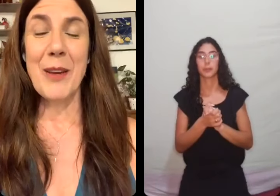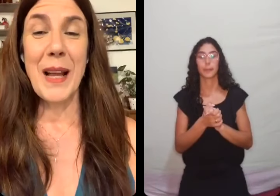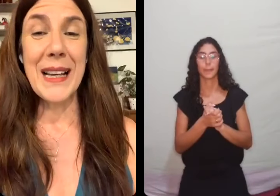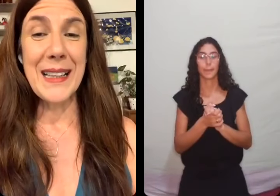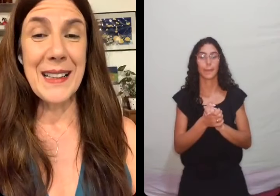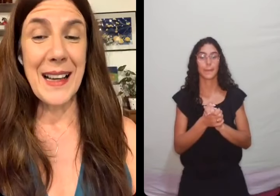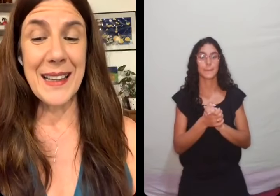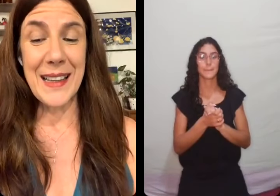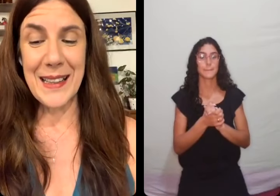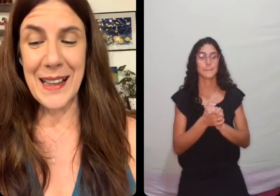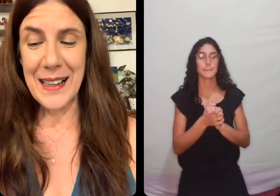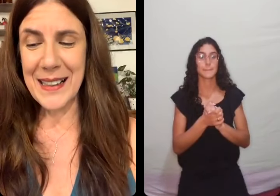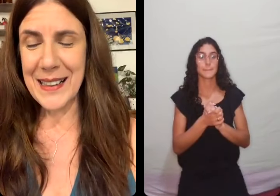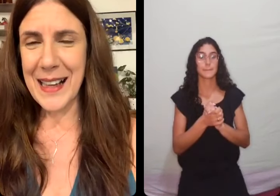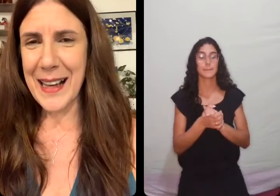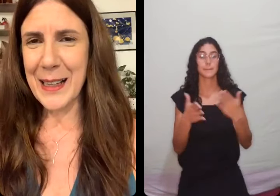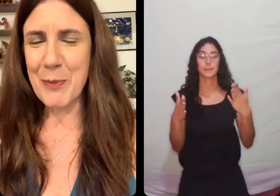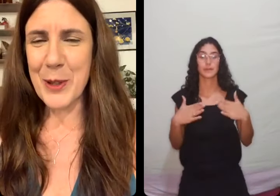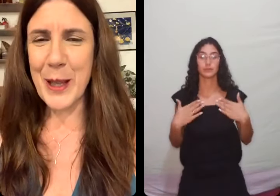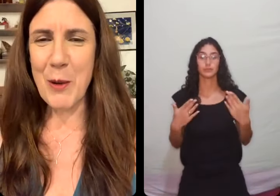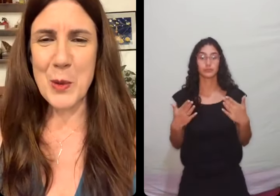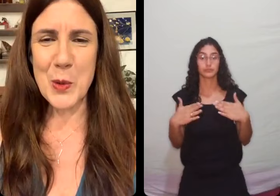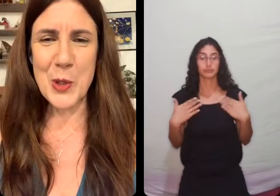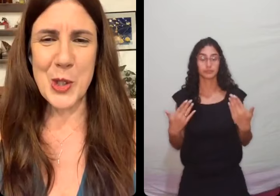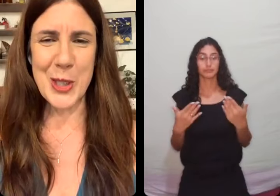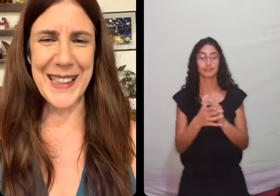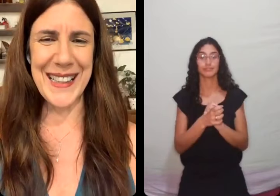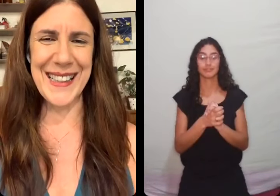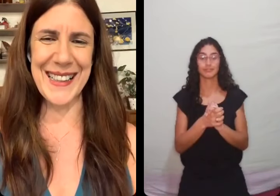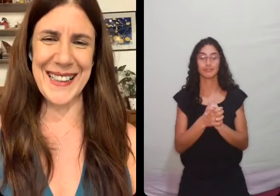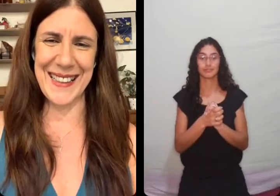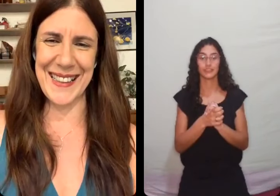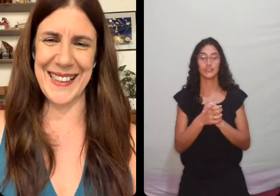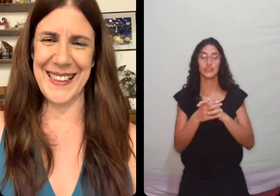E é uma alegria estar aqui no portal Mood.